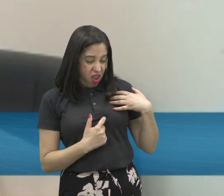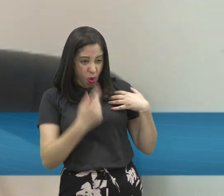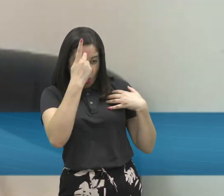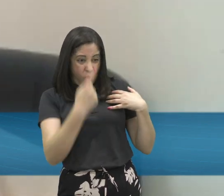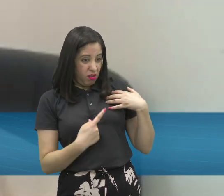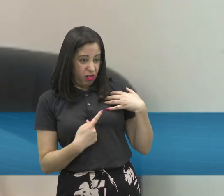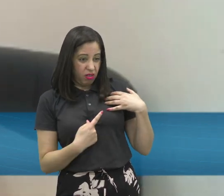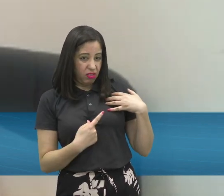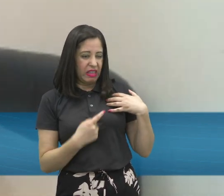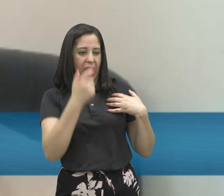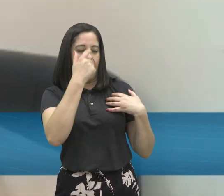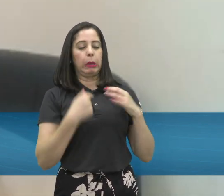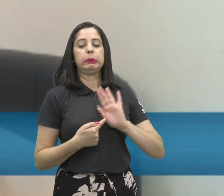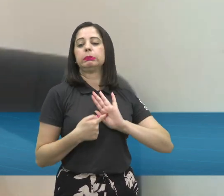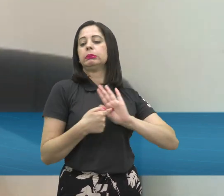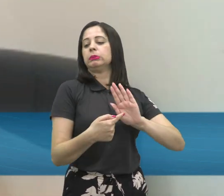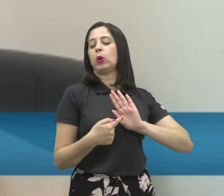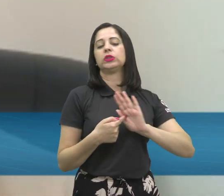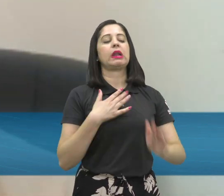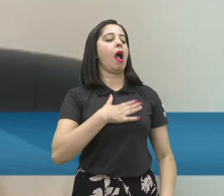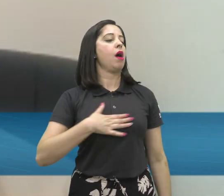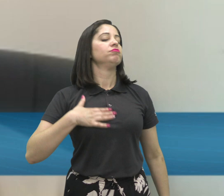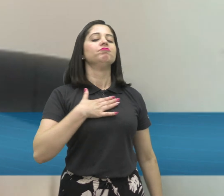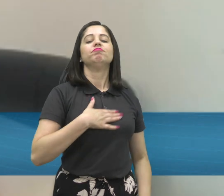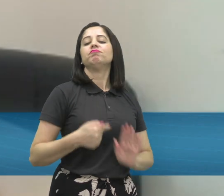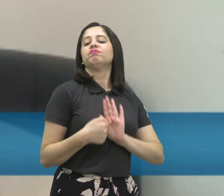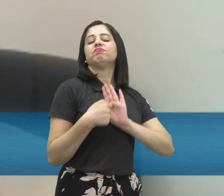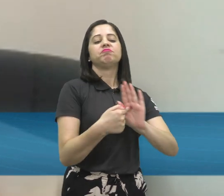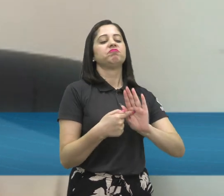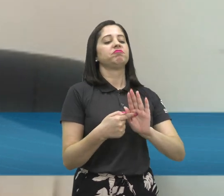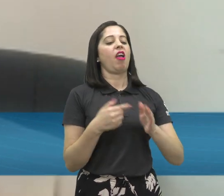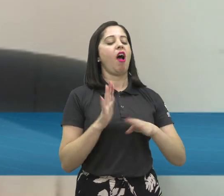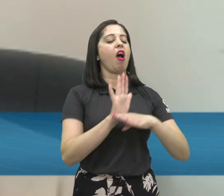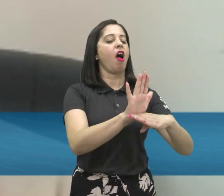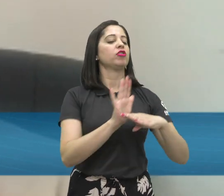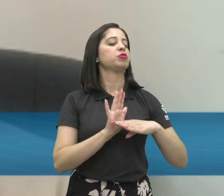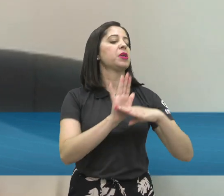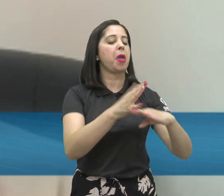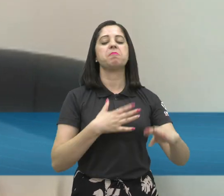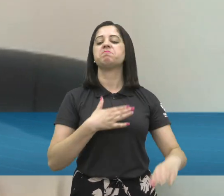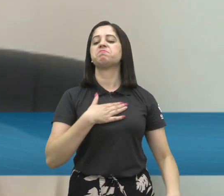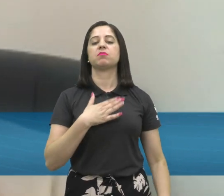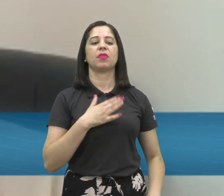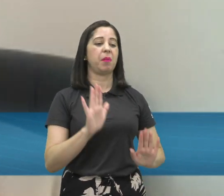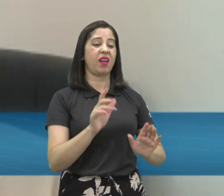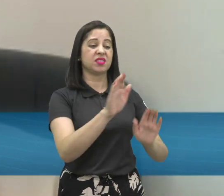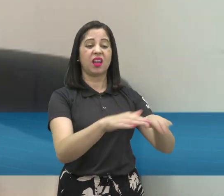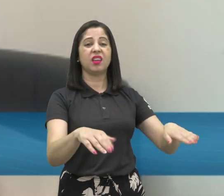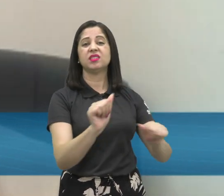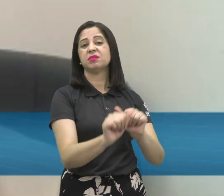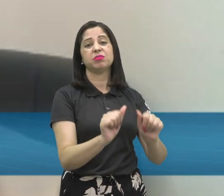interesse unicamente no meu prazer e na minha completude, é pequeno. A transformação é pequena, é pouca. E eu, por exemplo, aqui